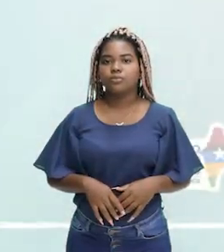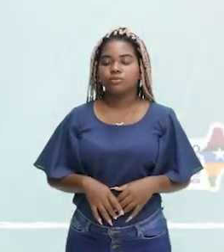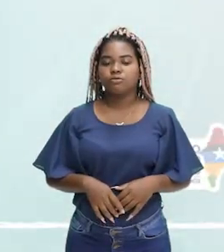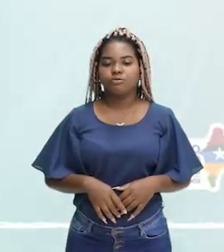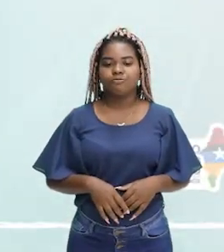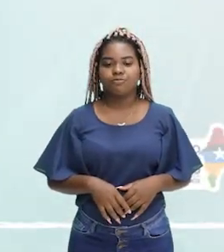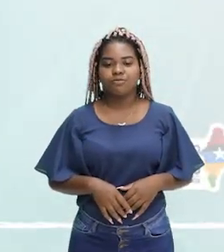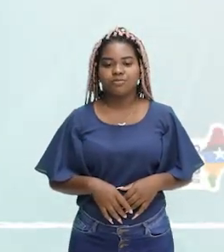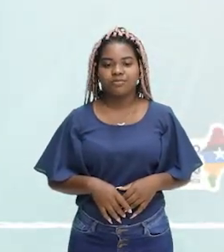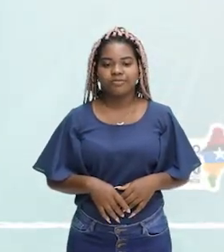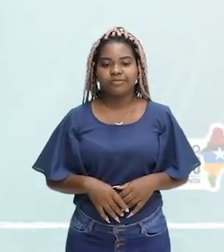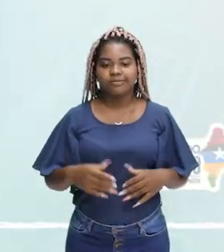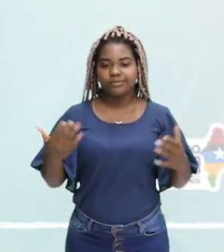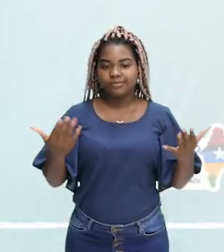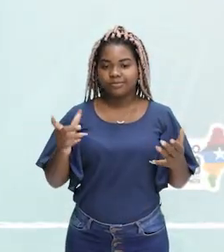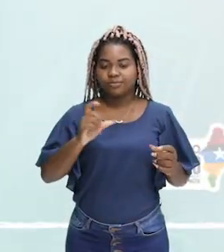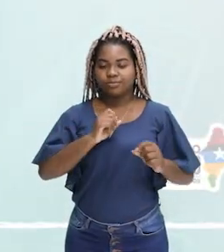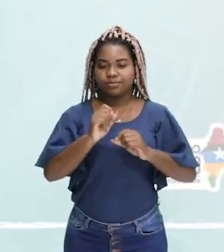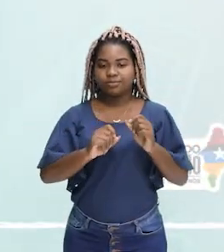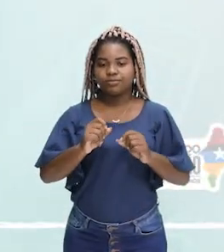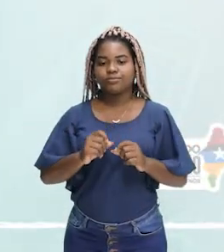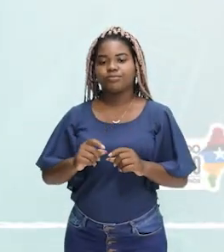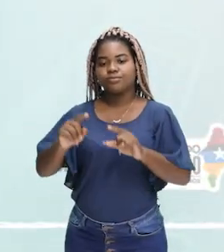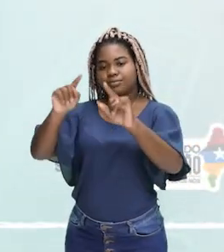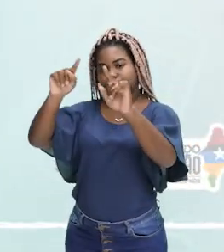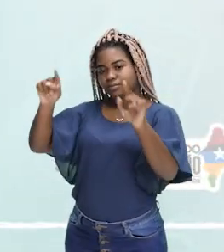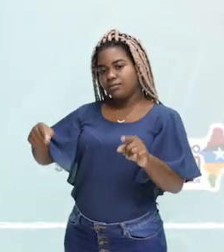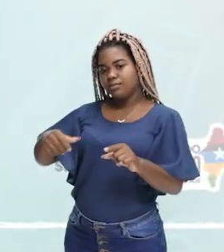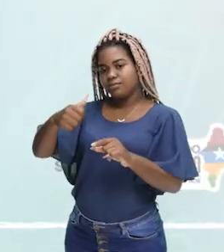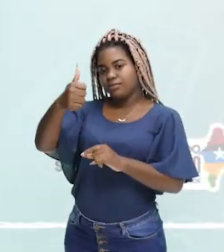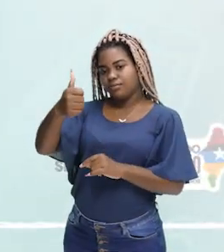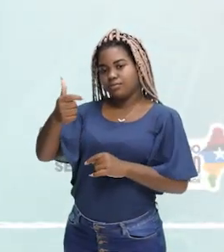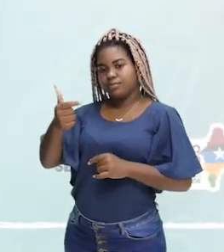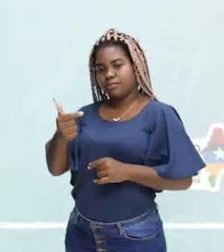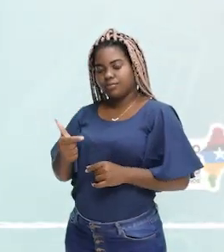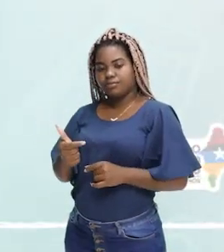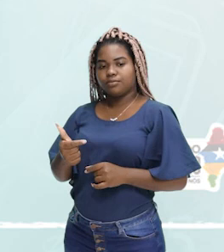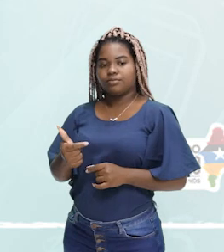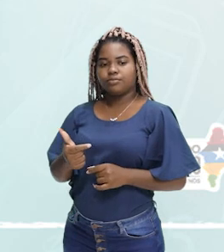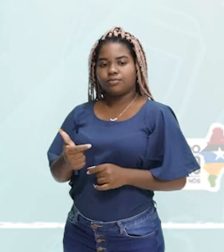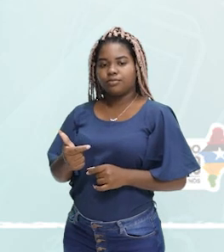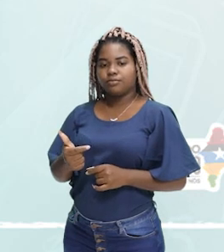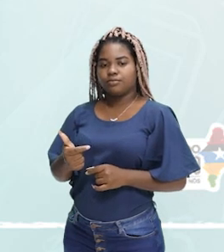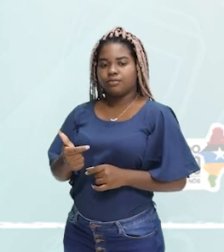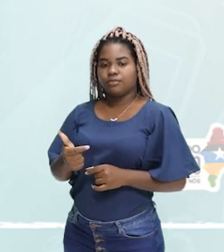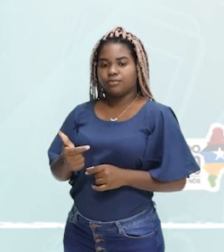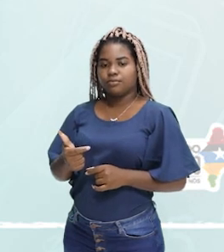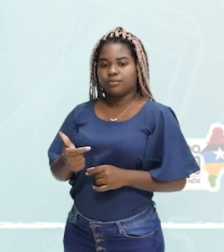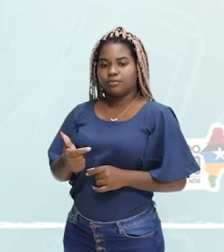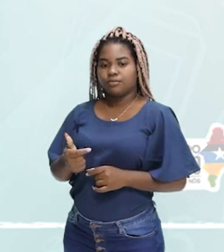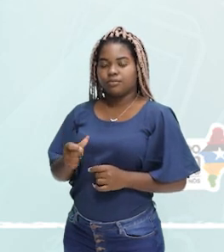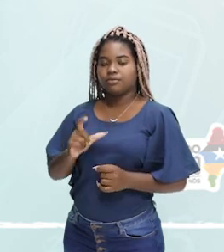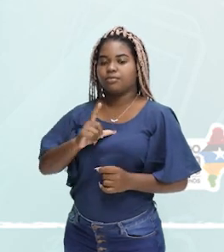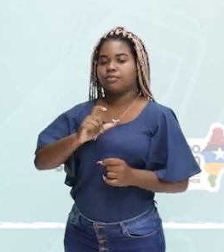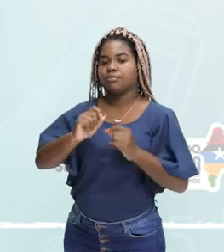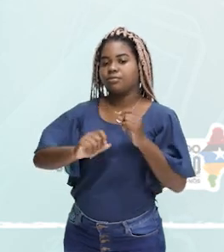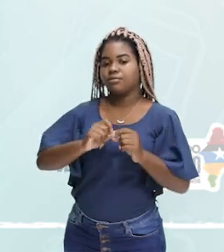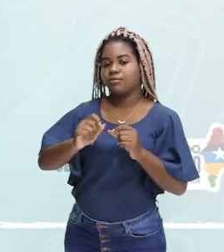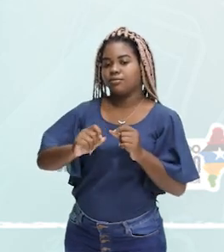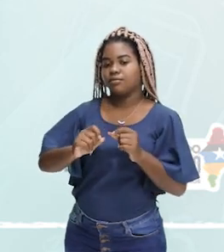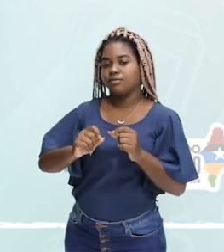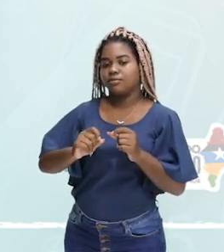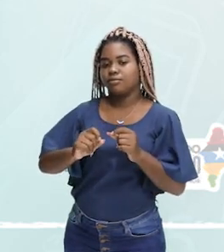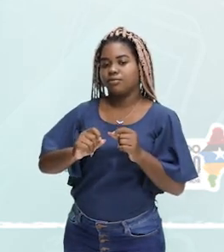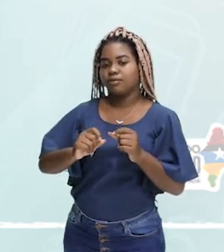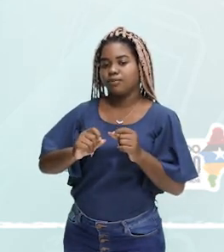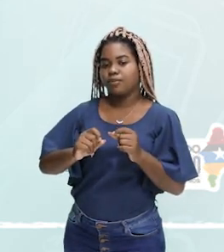certo? Então, agora eu tenho uma expressão. E o meu objetivo para essa expressão é determinar o menor